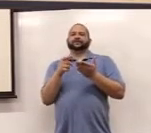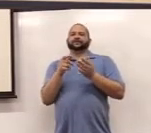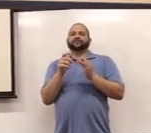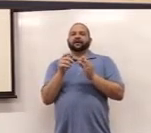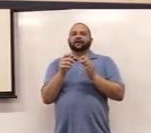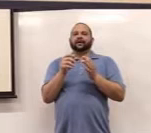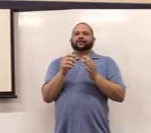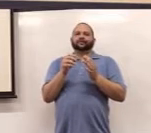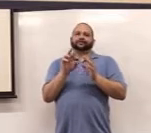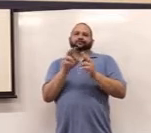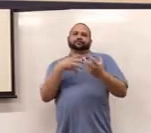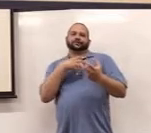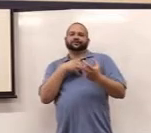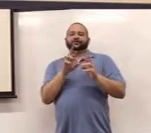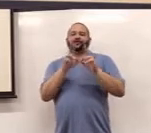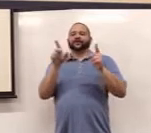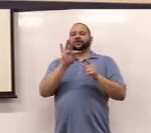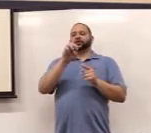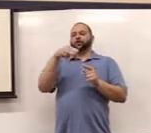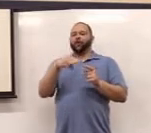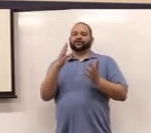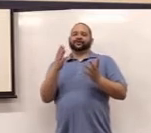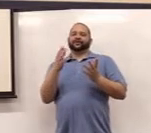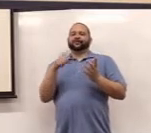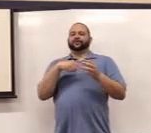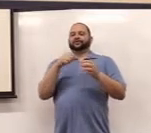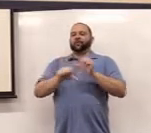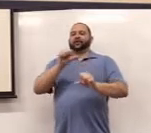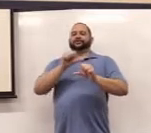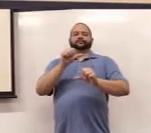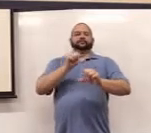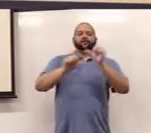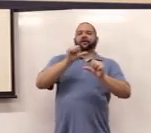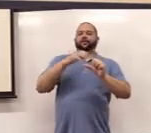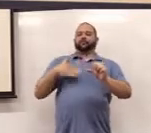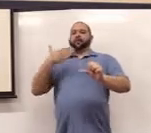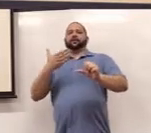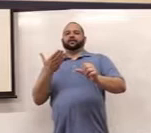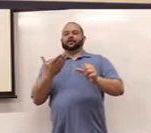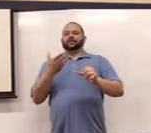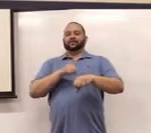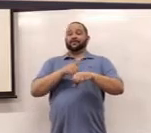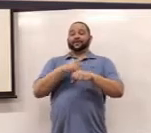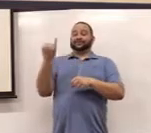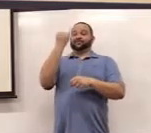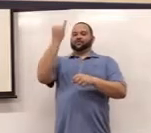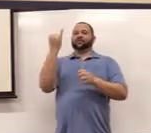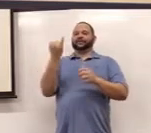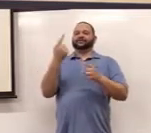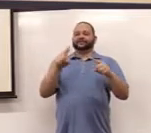tonalidade também. Põe a tonalidade de ré e bota uma outra tonalidade que não tem nada a ver em momentos muito cruciais. Assim, ele está o tempo